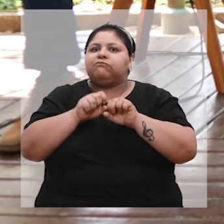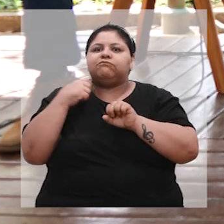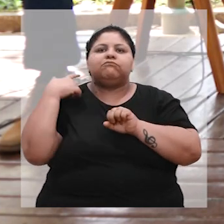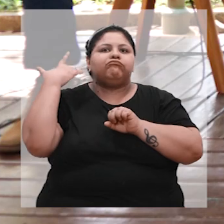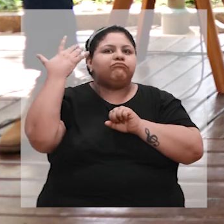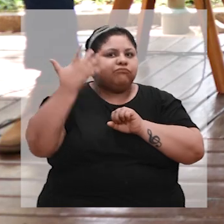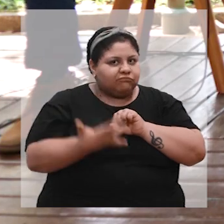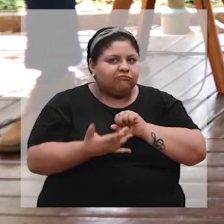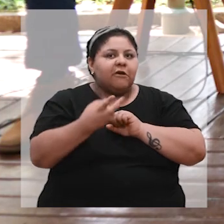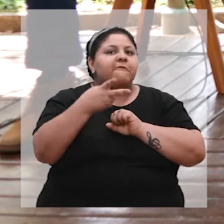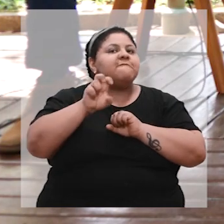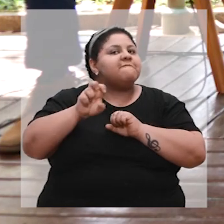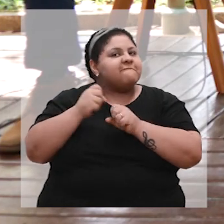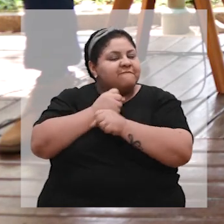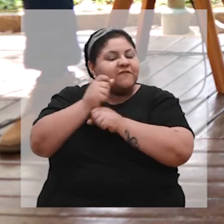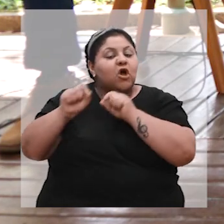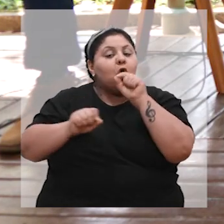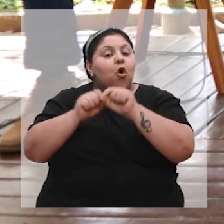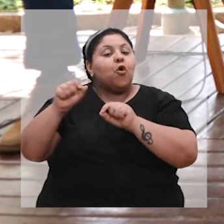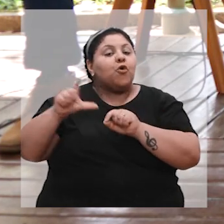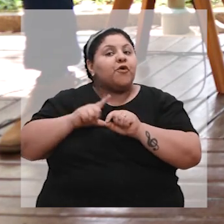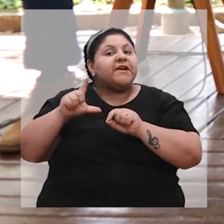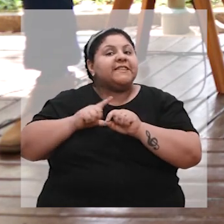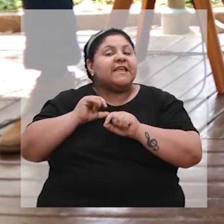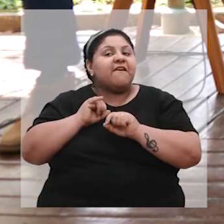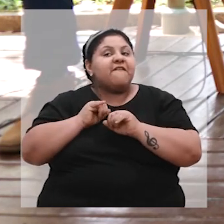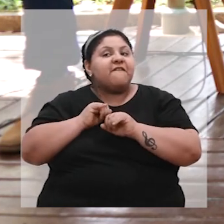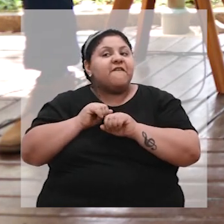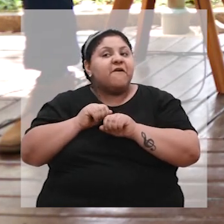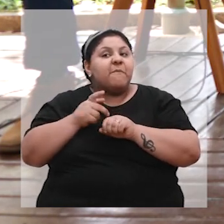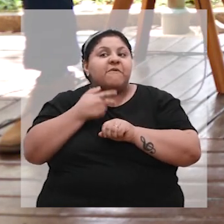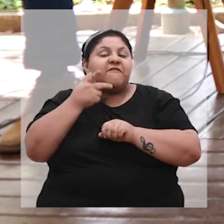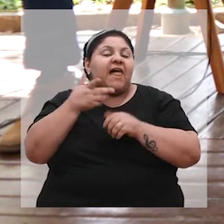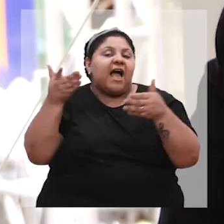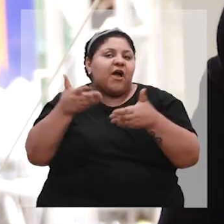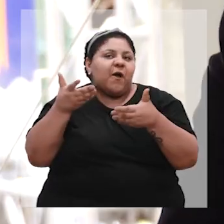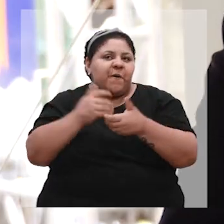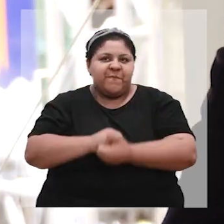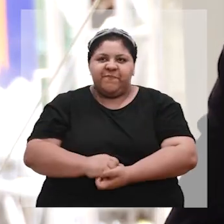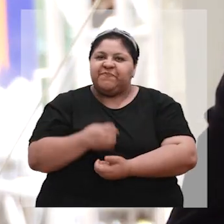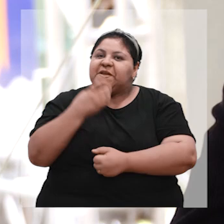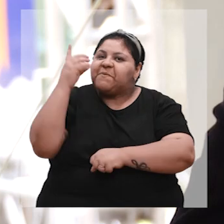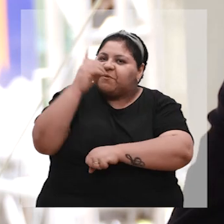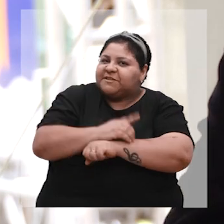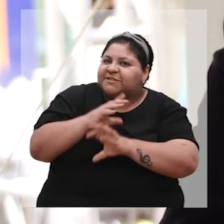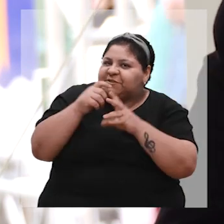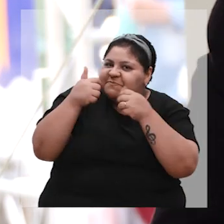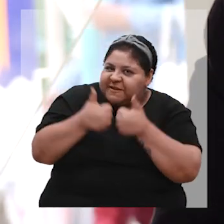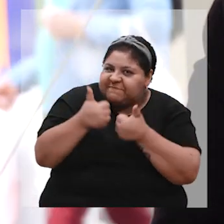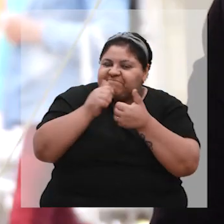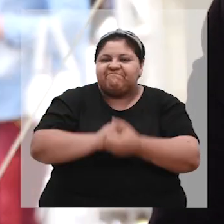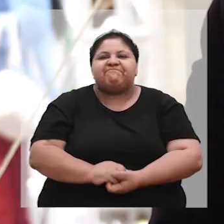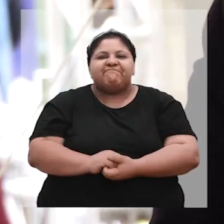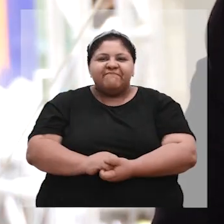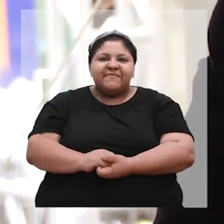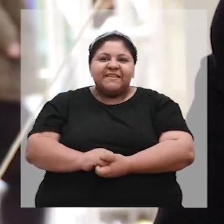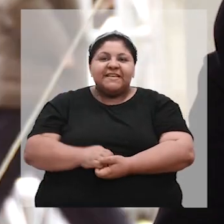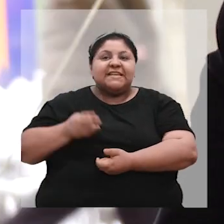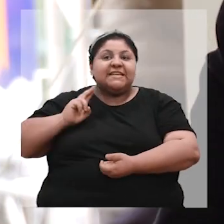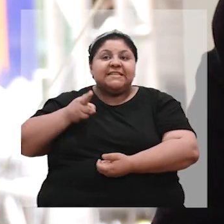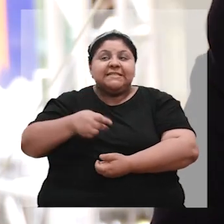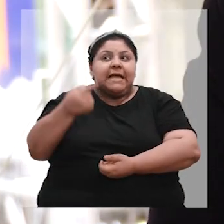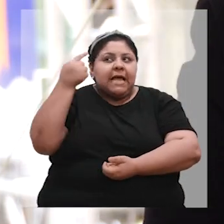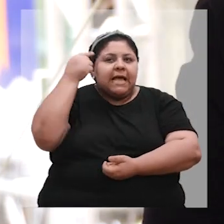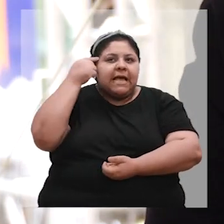longo. 25 anos, o que tu tens a nos contar enquanto livreiro? Bom dia, tudo bem? Então, sempre a